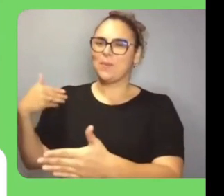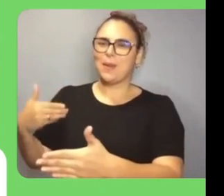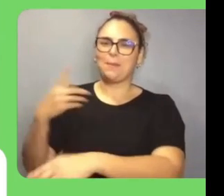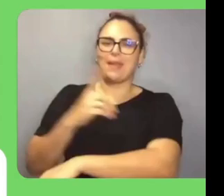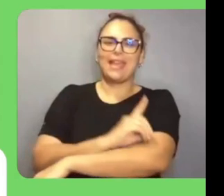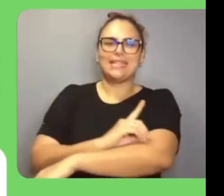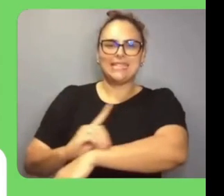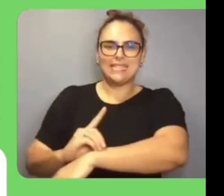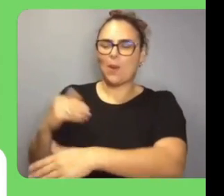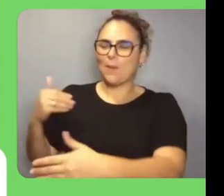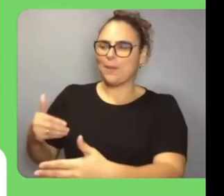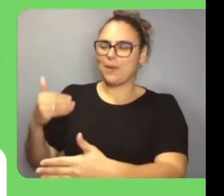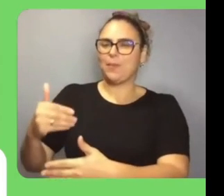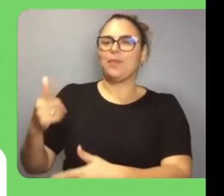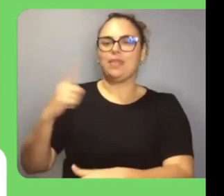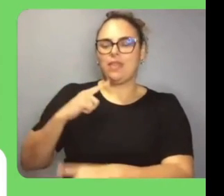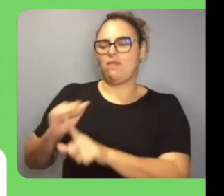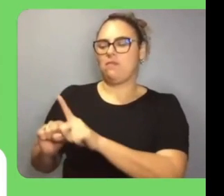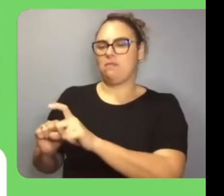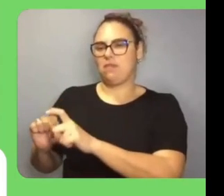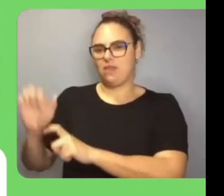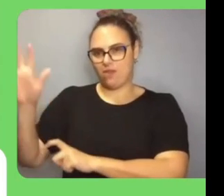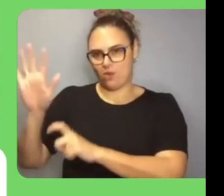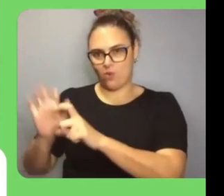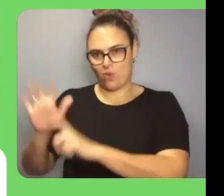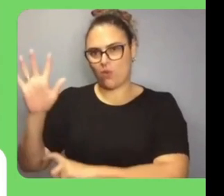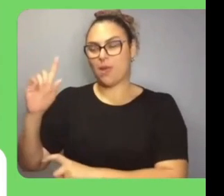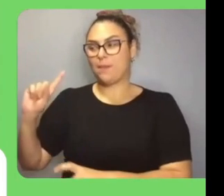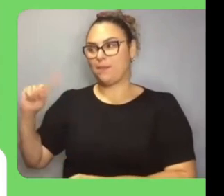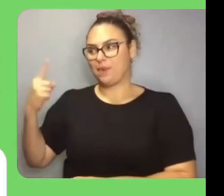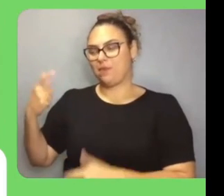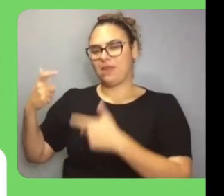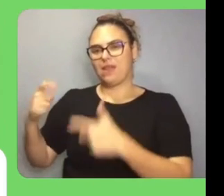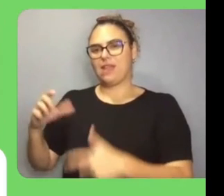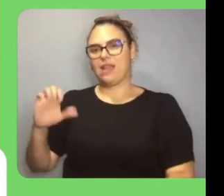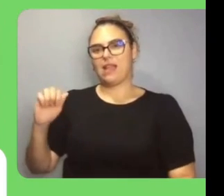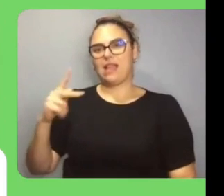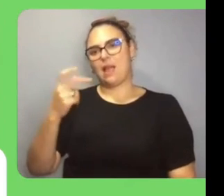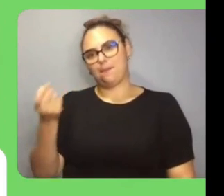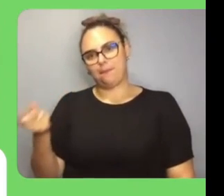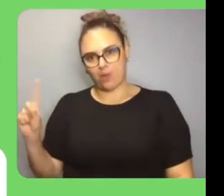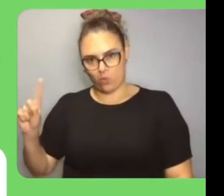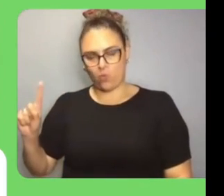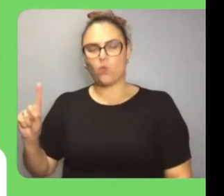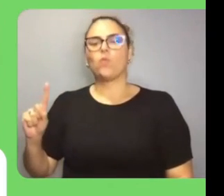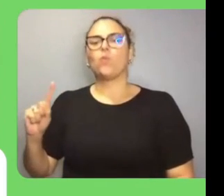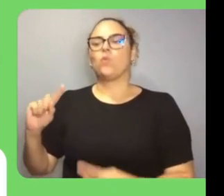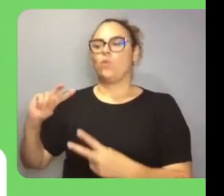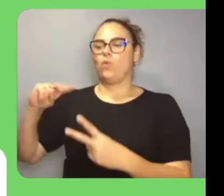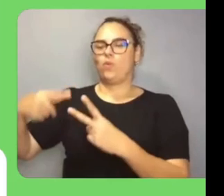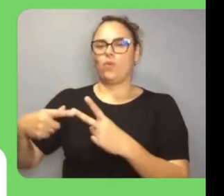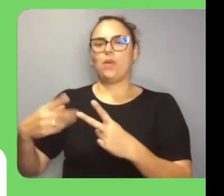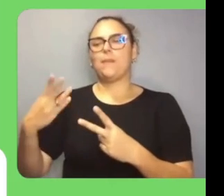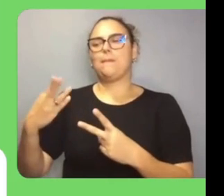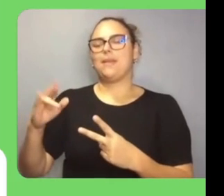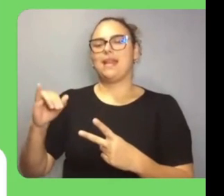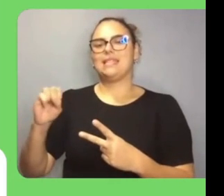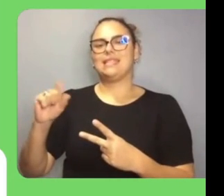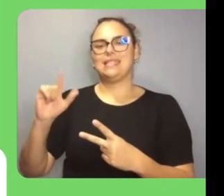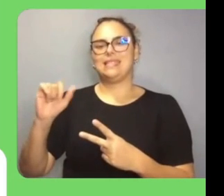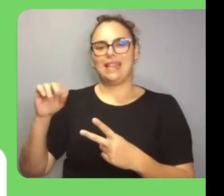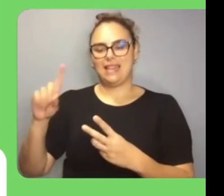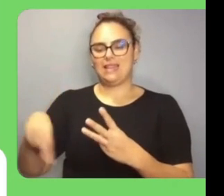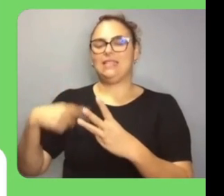gente teve Perifacom retomando. A primeira foi no Capão, né? No Capão. depois Brasilândia, depois Cidade